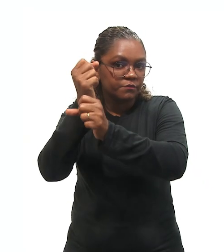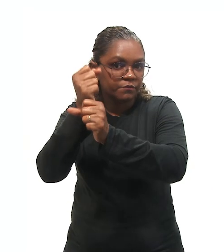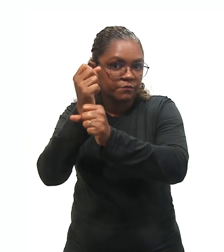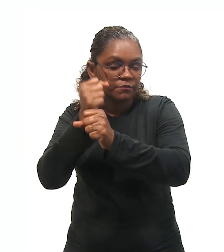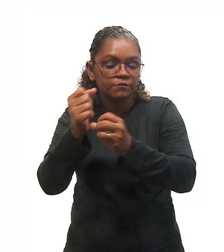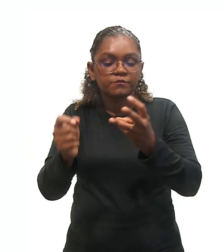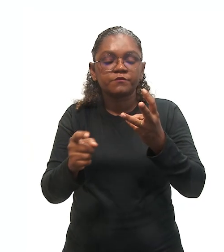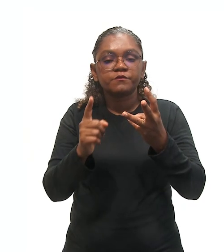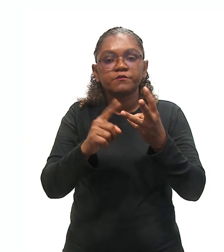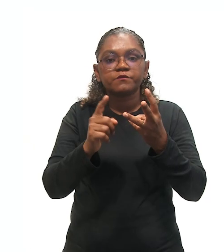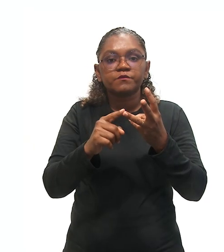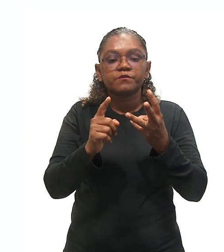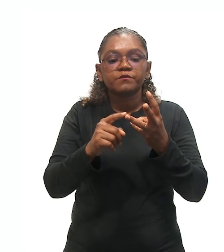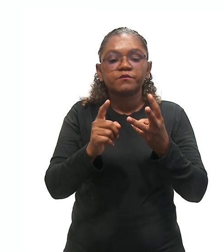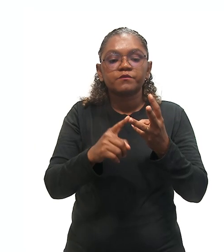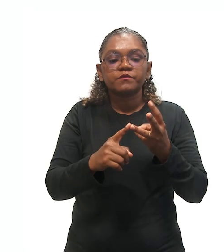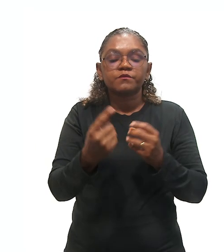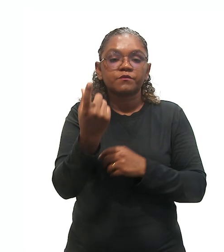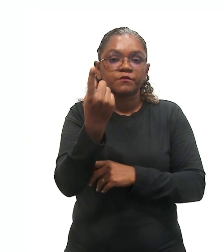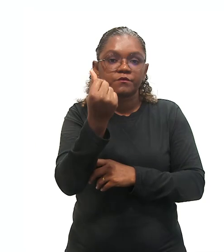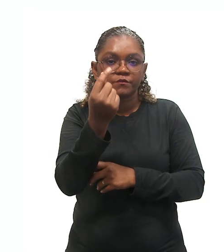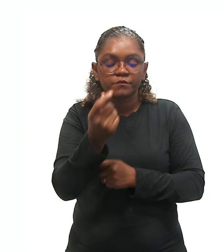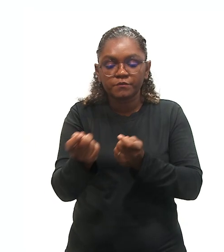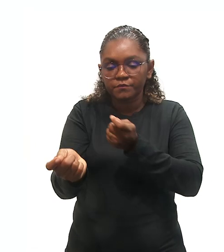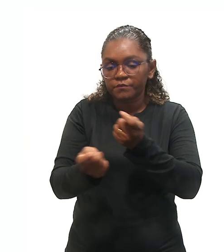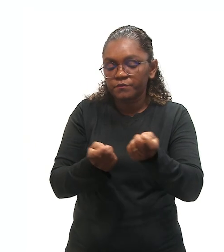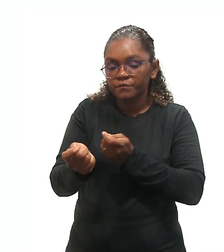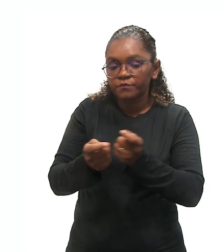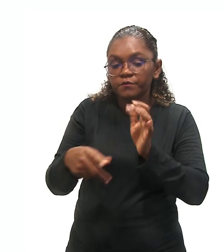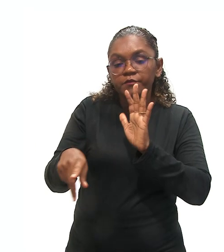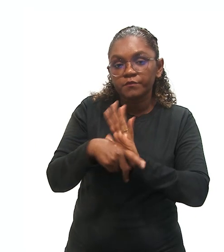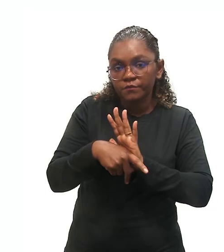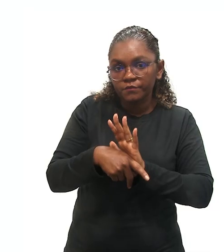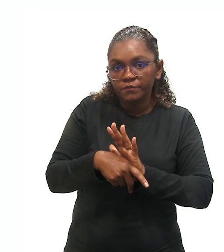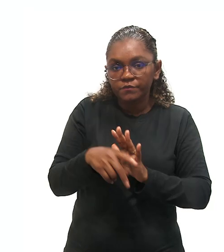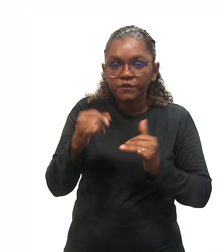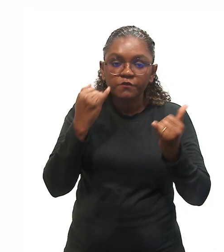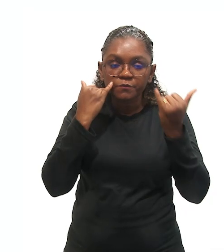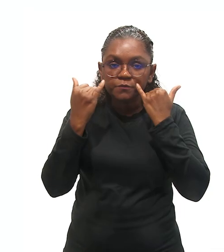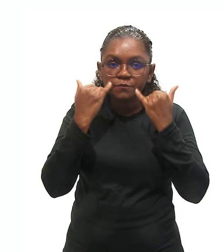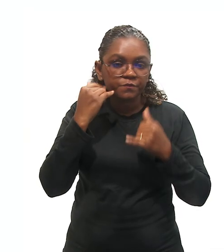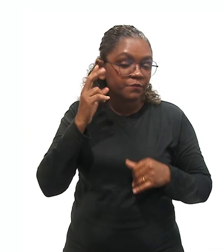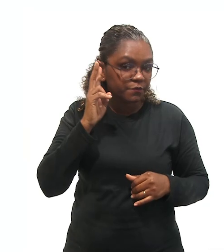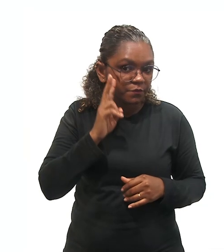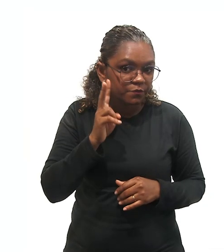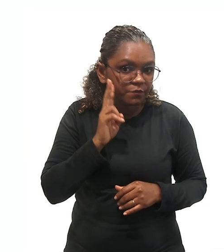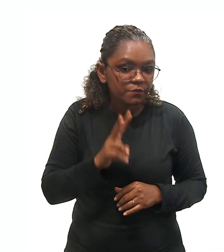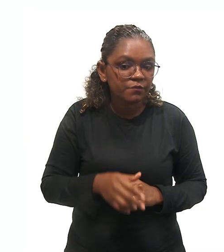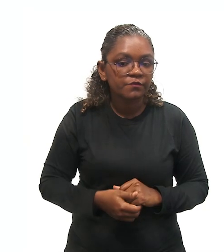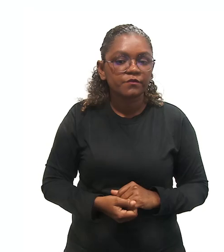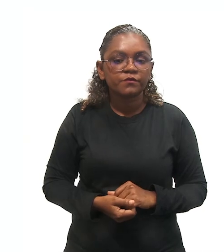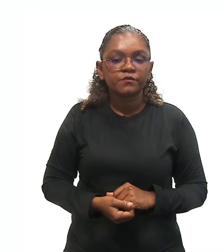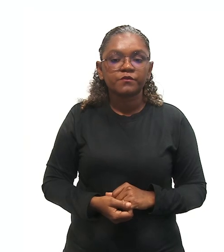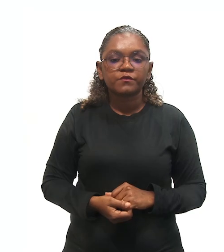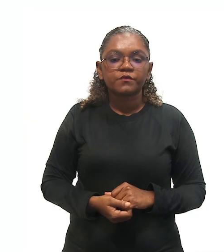orçamentária, informações de natureza típica de controle. Lembra que eu